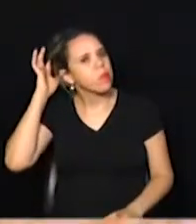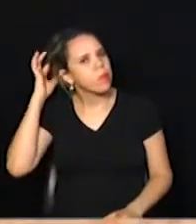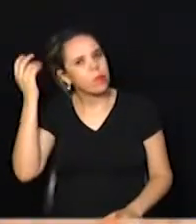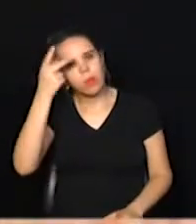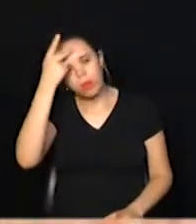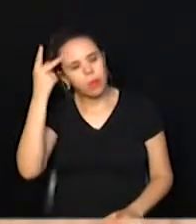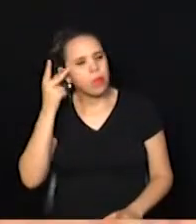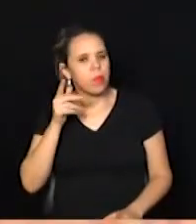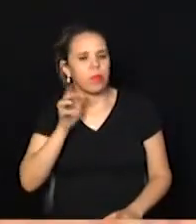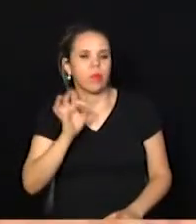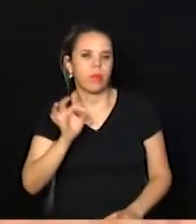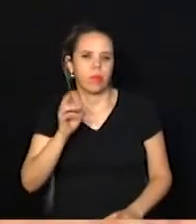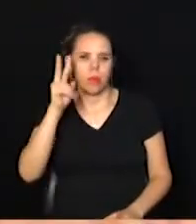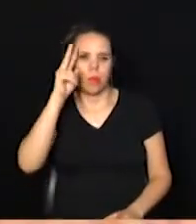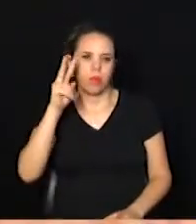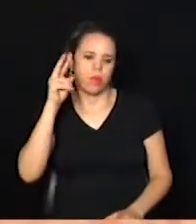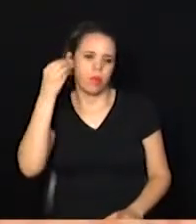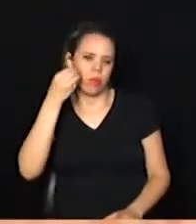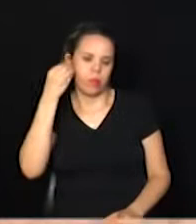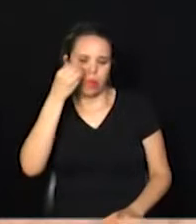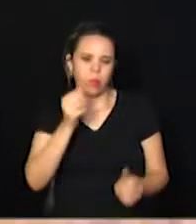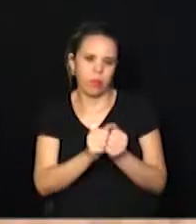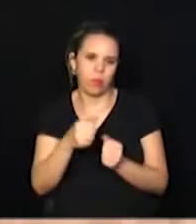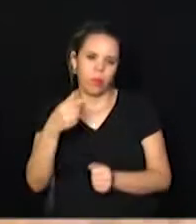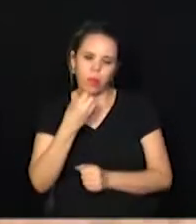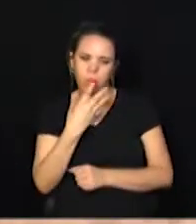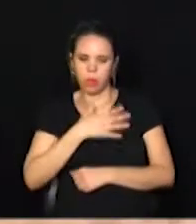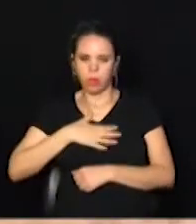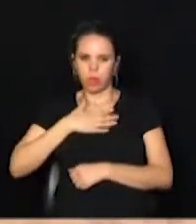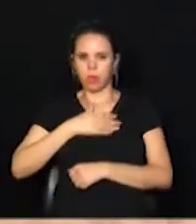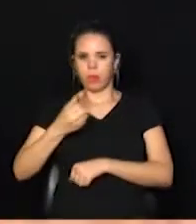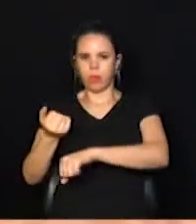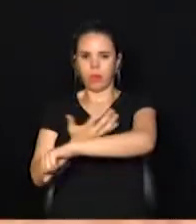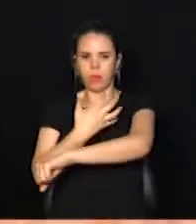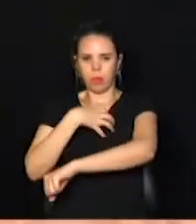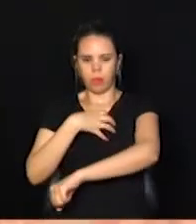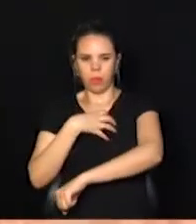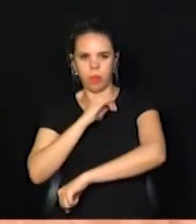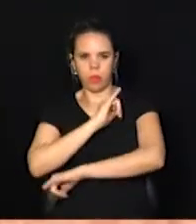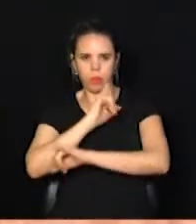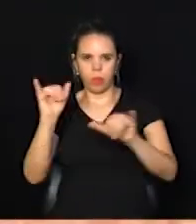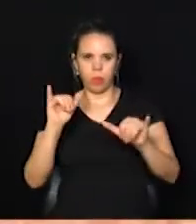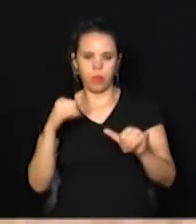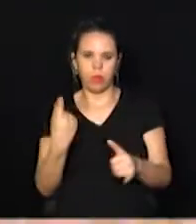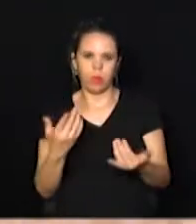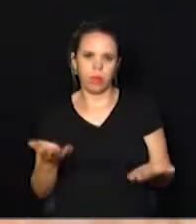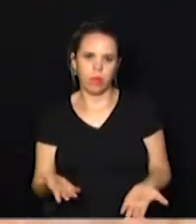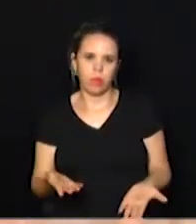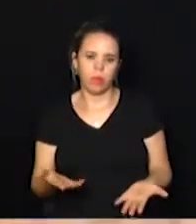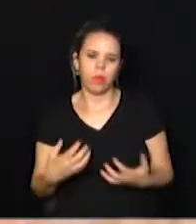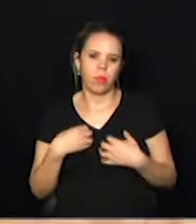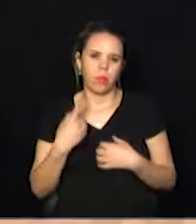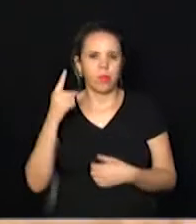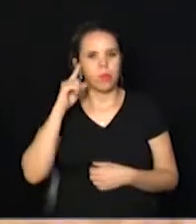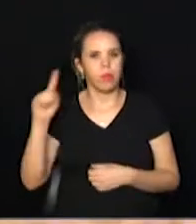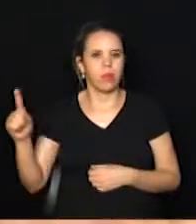com certeza tem tanta história, tanta experiência boa, emocionante para contar para nós. E emoção de um dia que